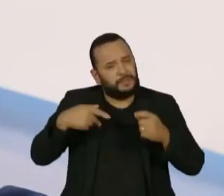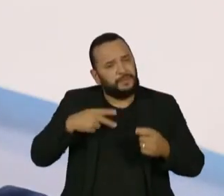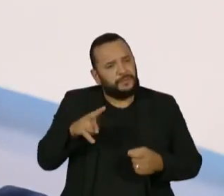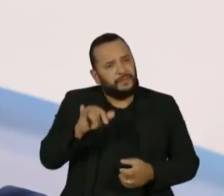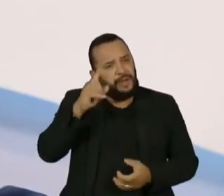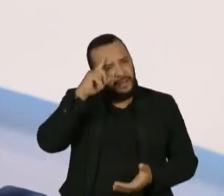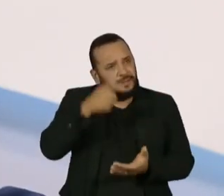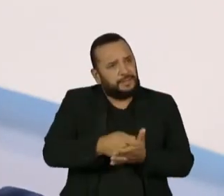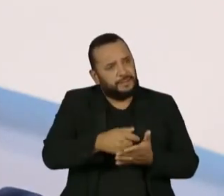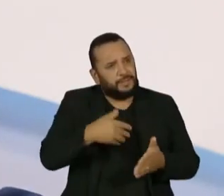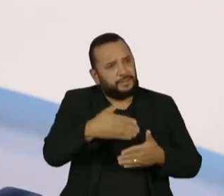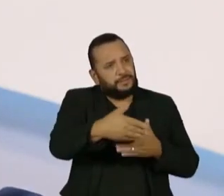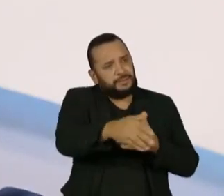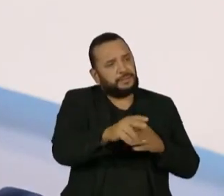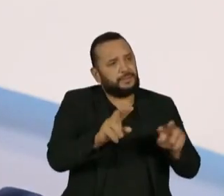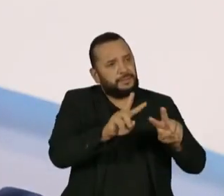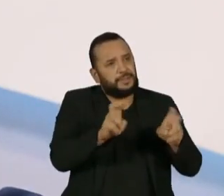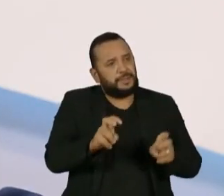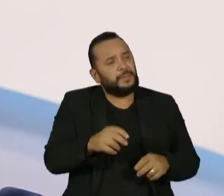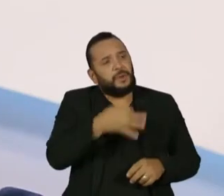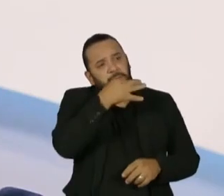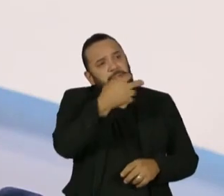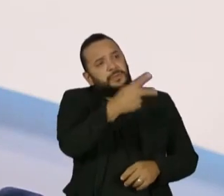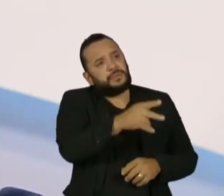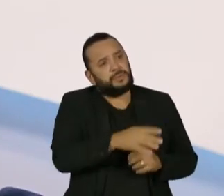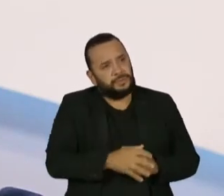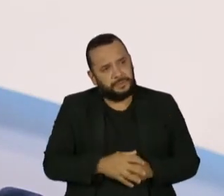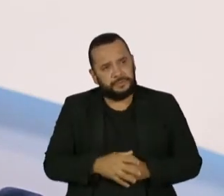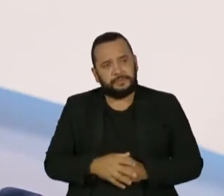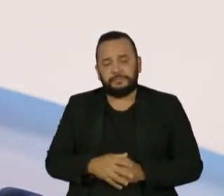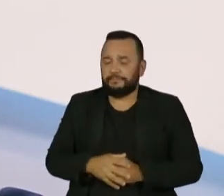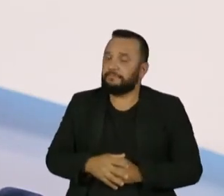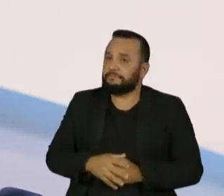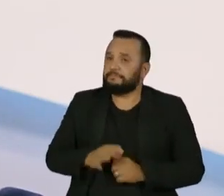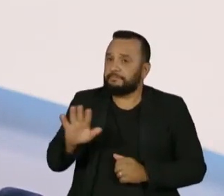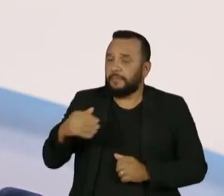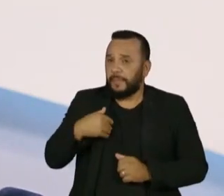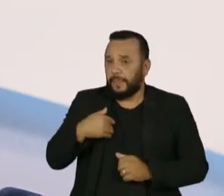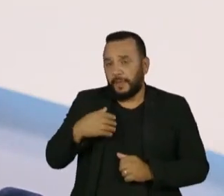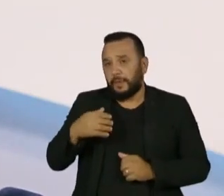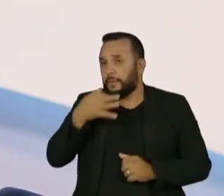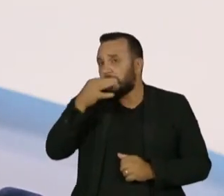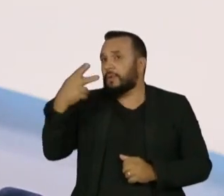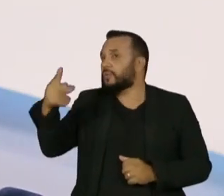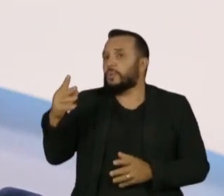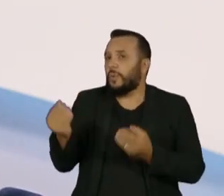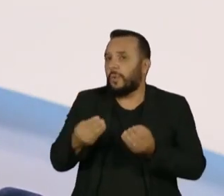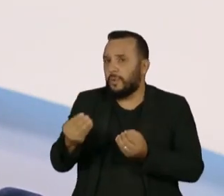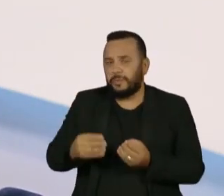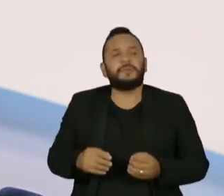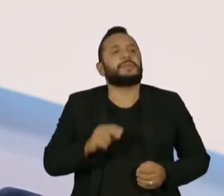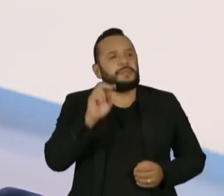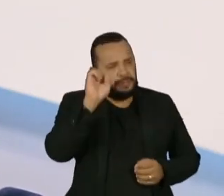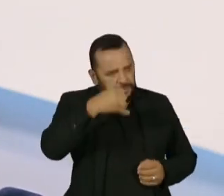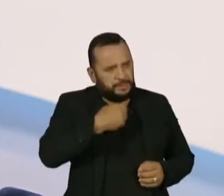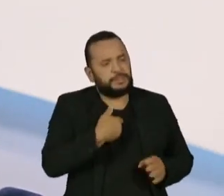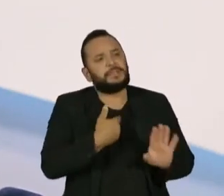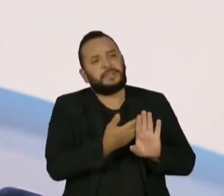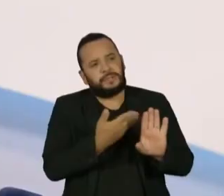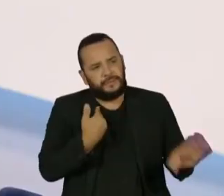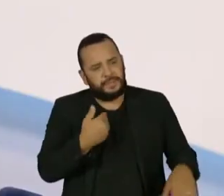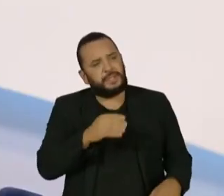decisão a respeito do tema. A sua opinião, qual seria hoje? A minha opinião é que, até por uma questão de equidade, eu acho que ele sim deveria se afastar da